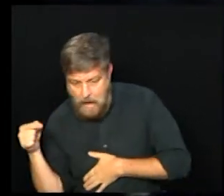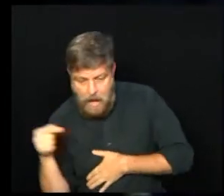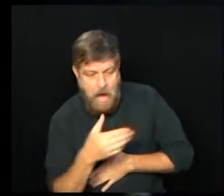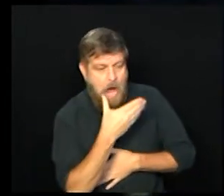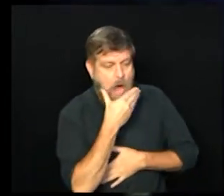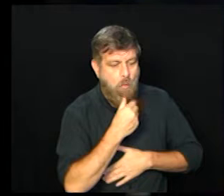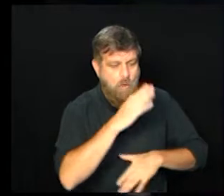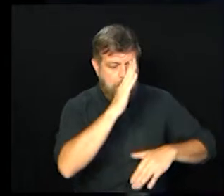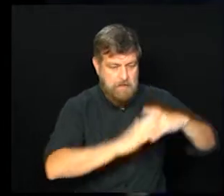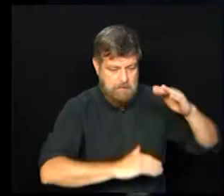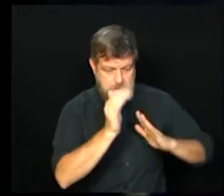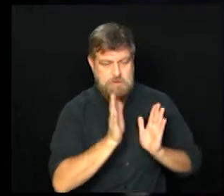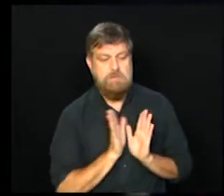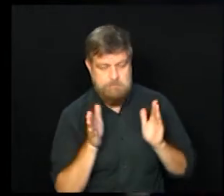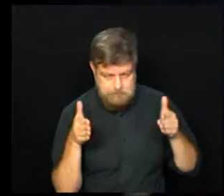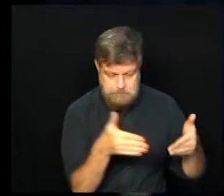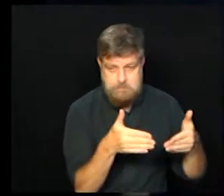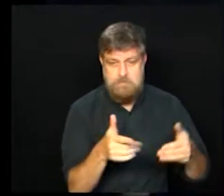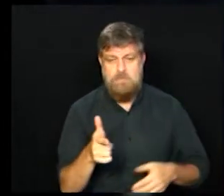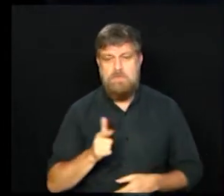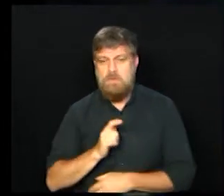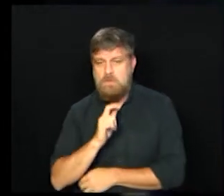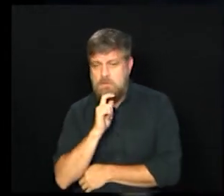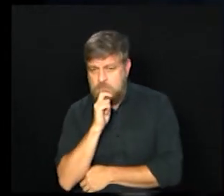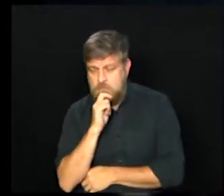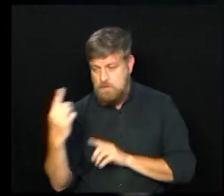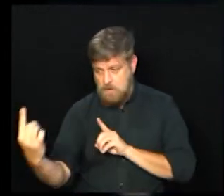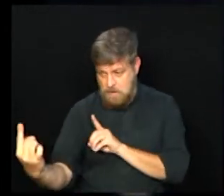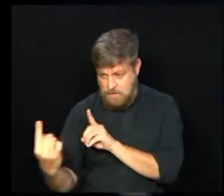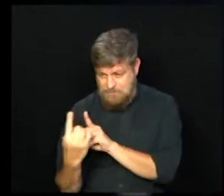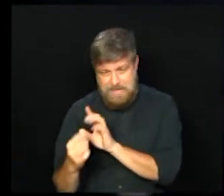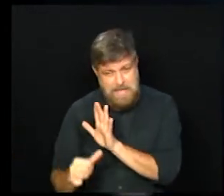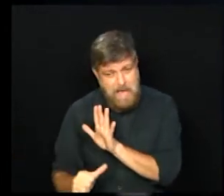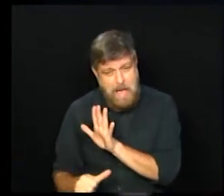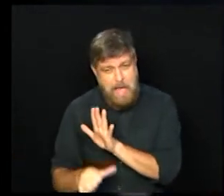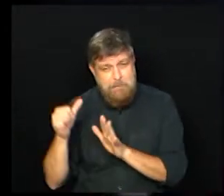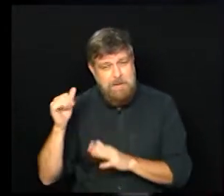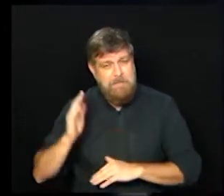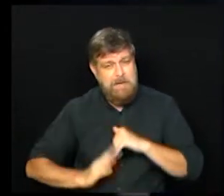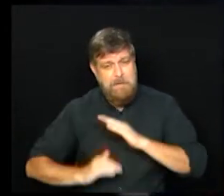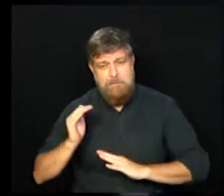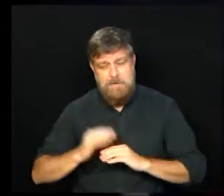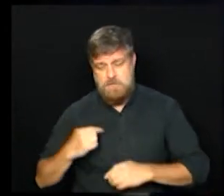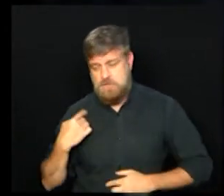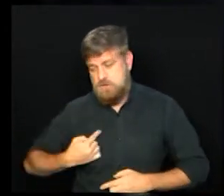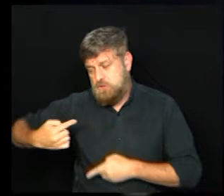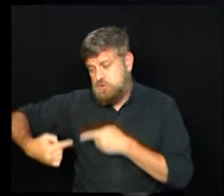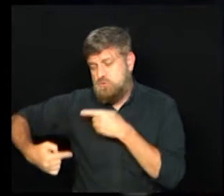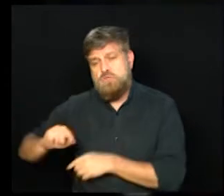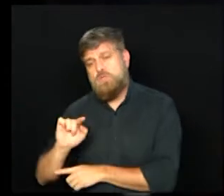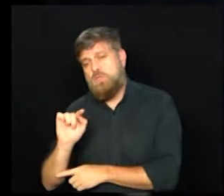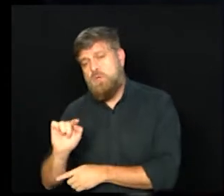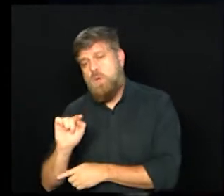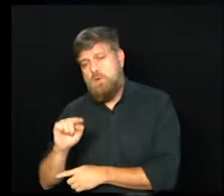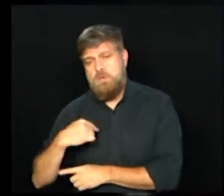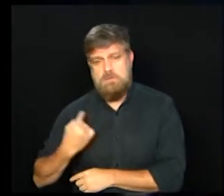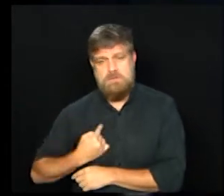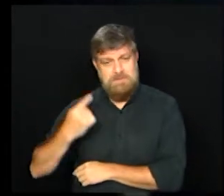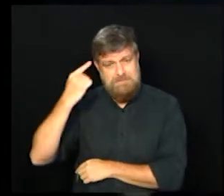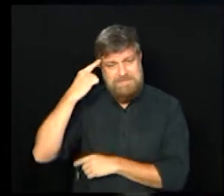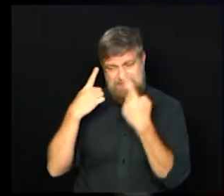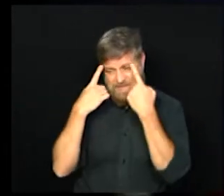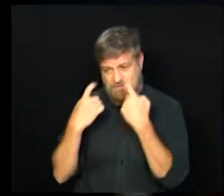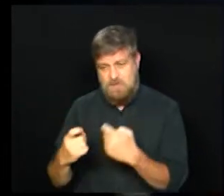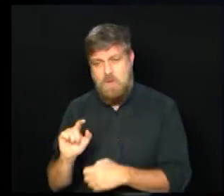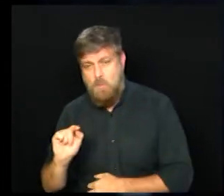nós fazemos, né, a escuta qualificada. Acho que o primeiro ponto que nós precisamos discutir quando a gente vai falar de violência